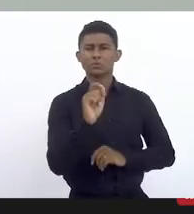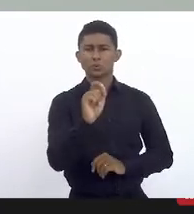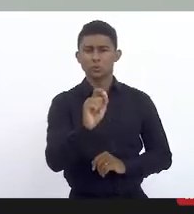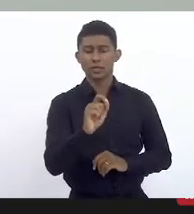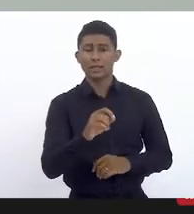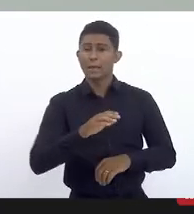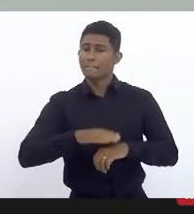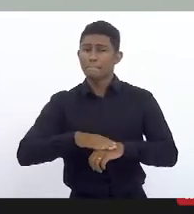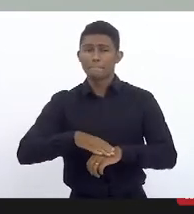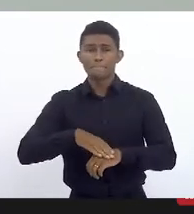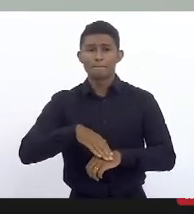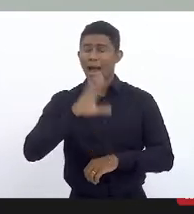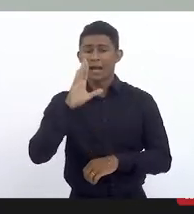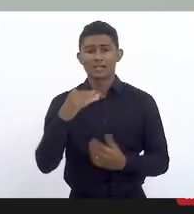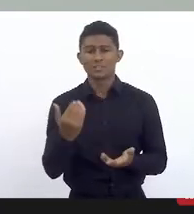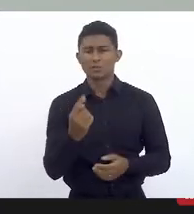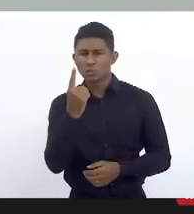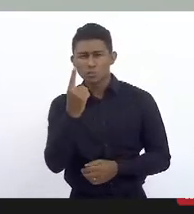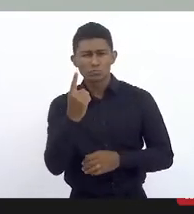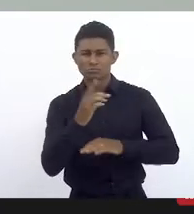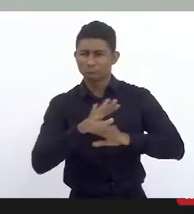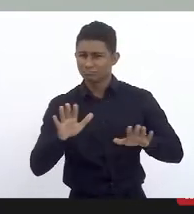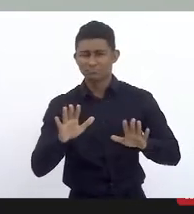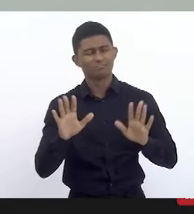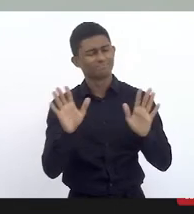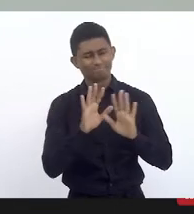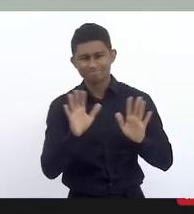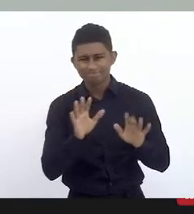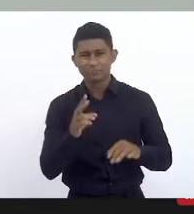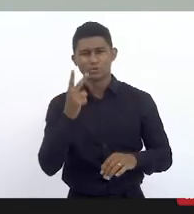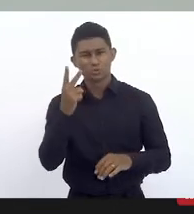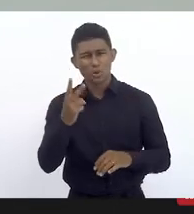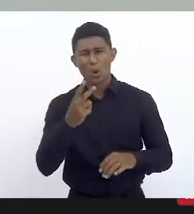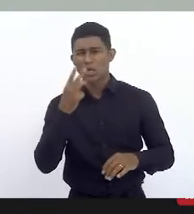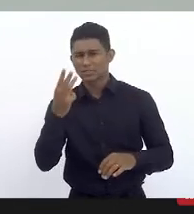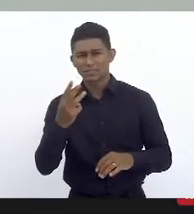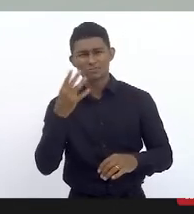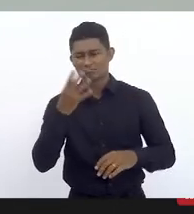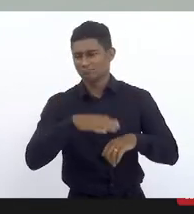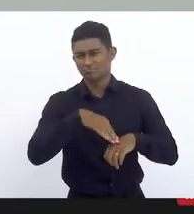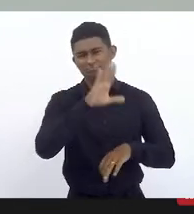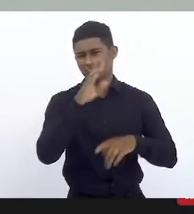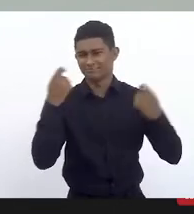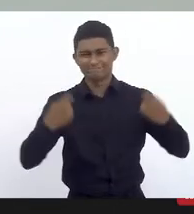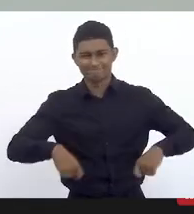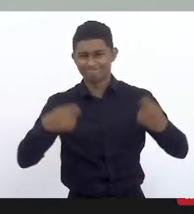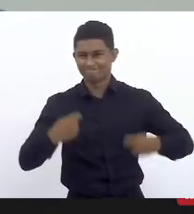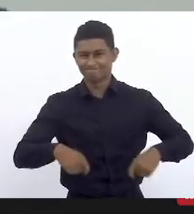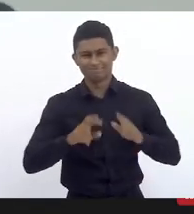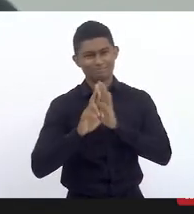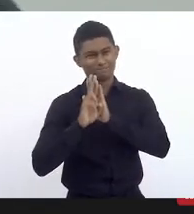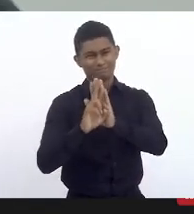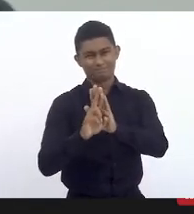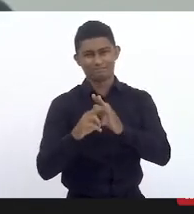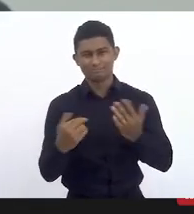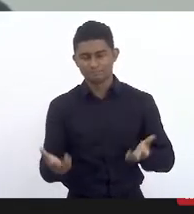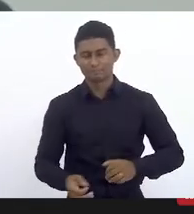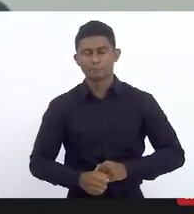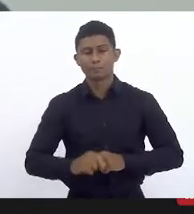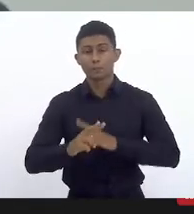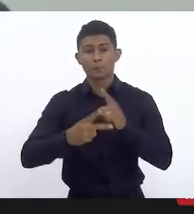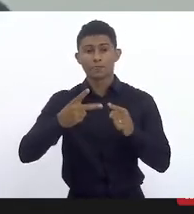mais de um representante. Partindo aí para um segundo ponto, E a esse ponto ele